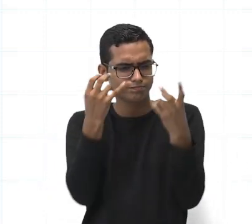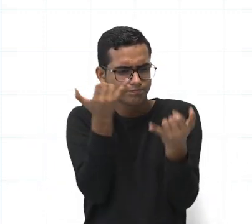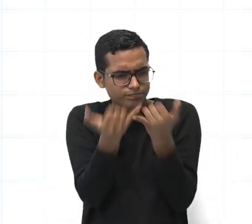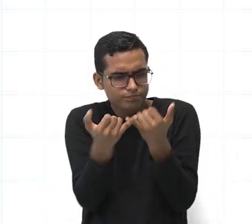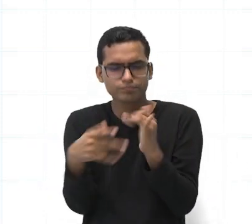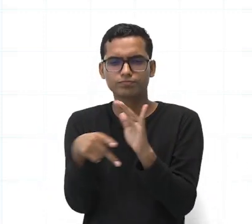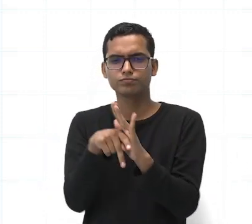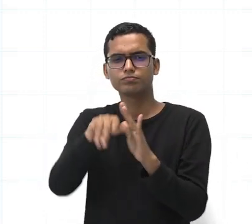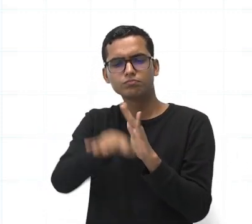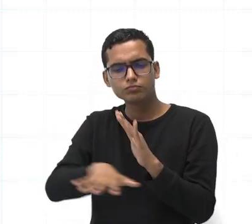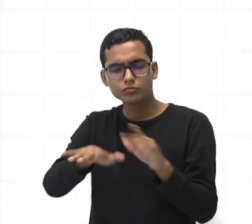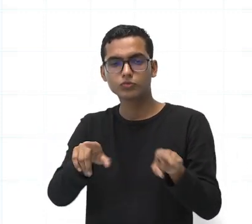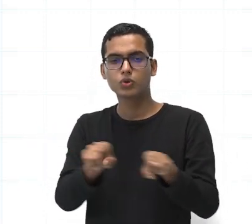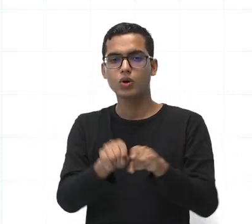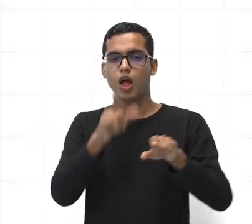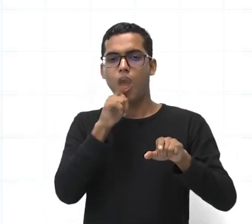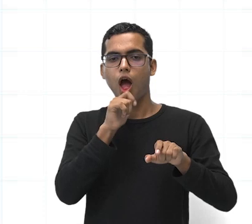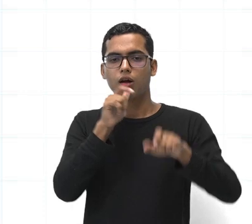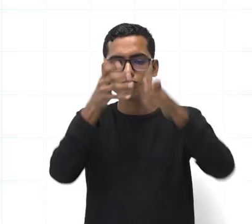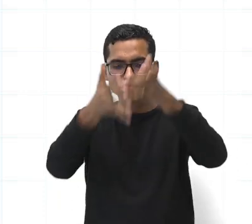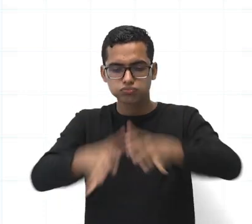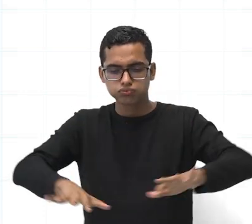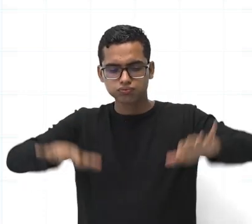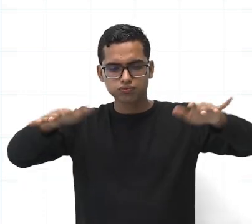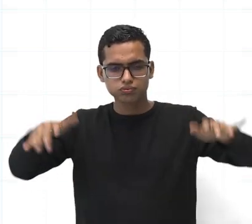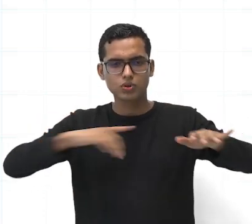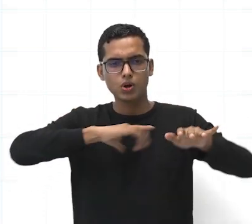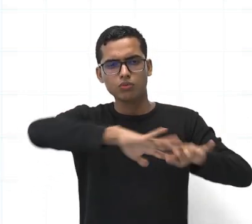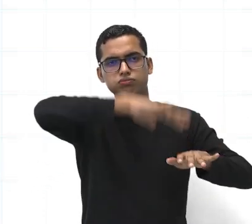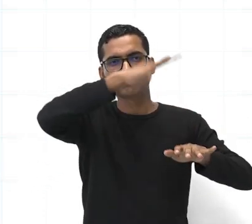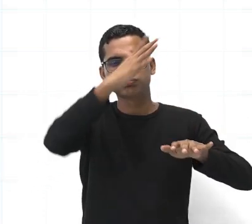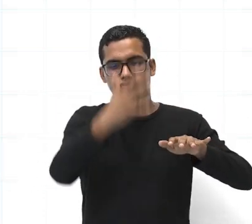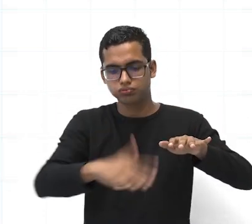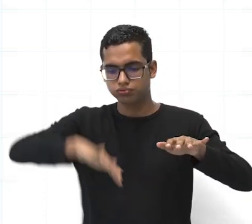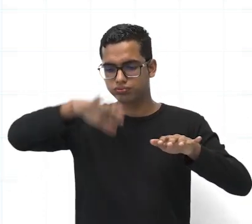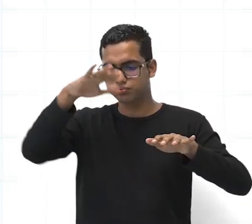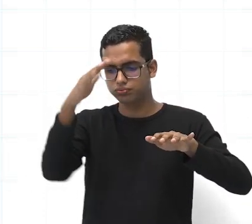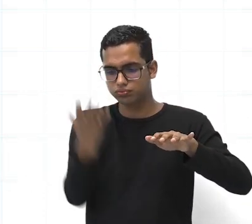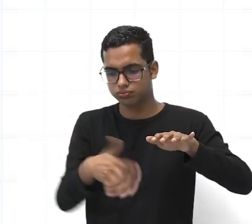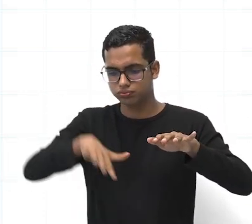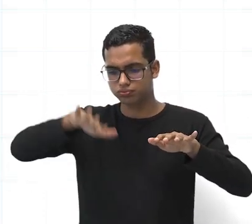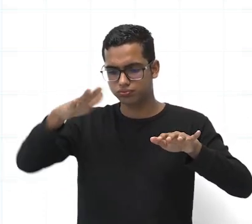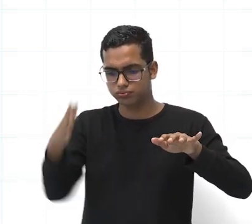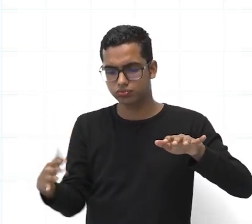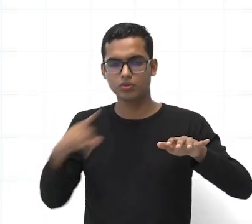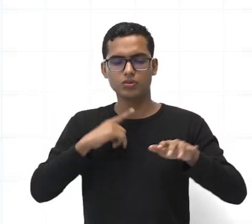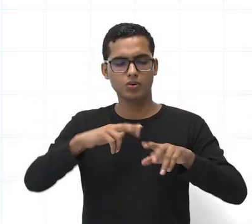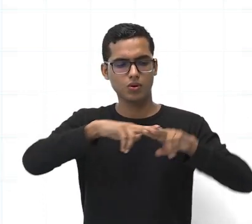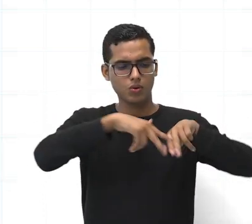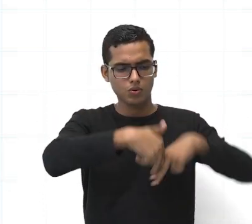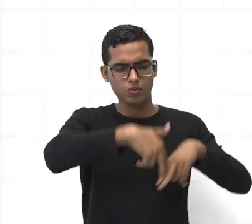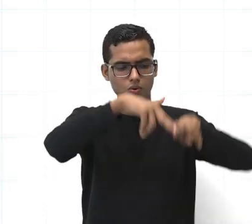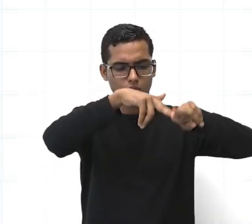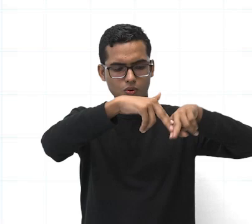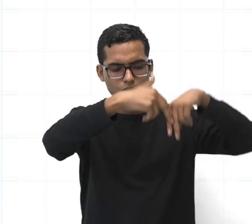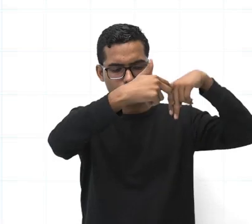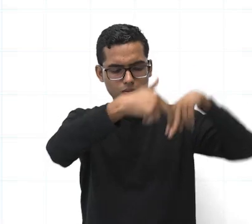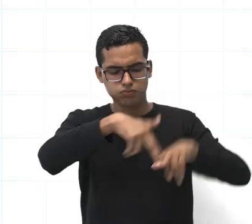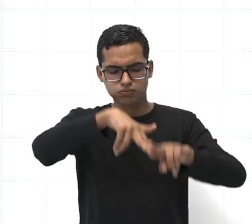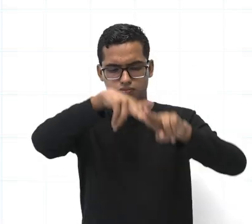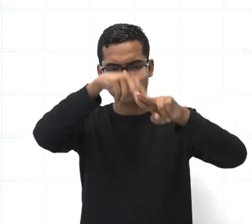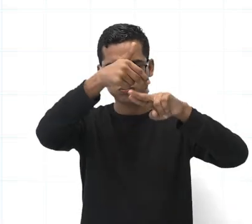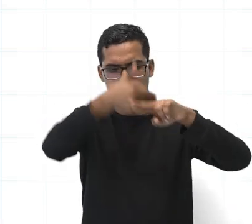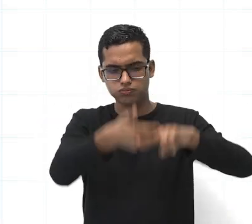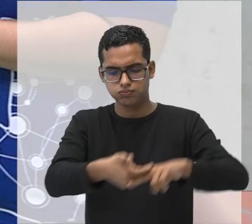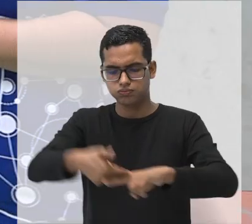com o surf por conta da prancha, né? Mas é claro que existem outros elementos aí nesse skate. Vamos